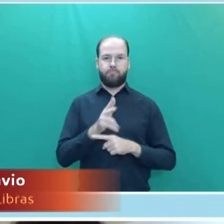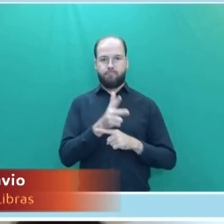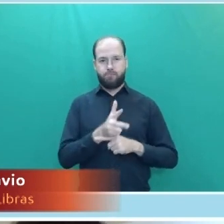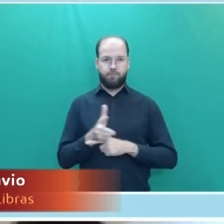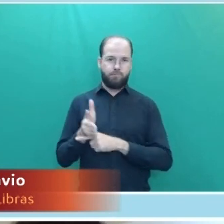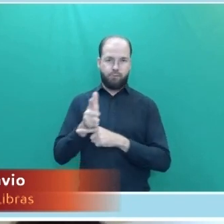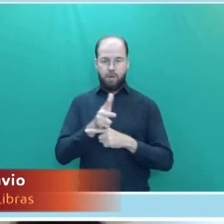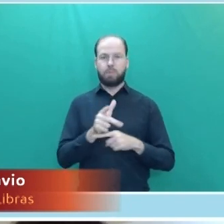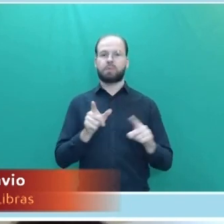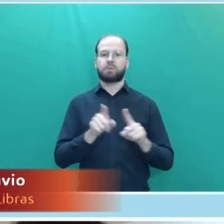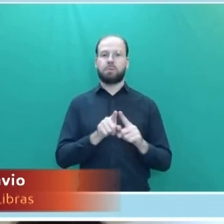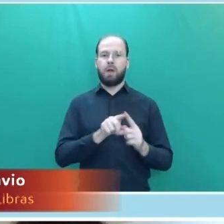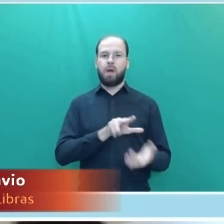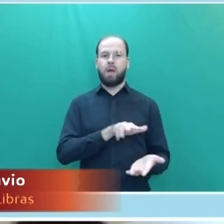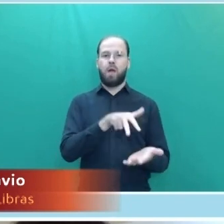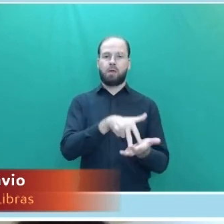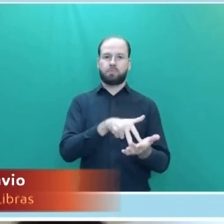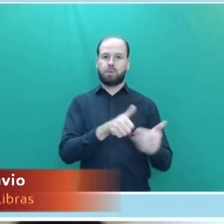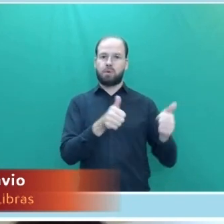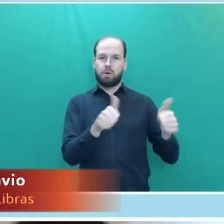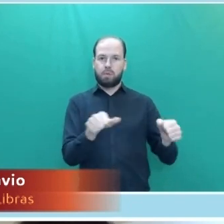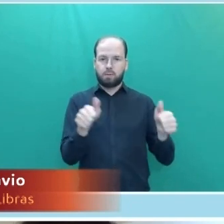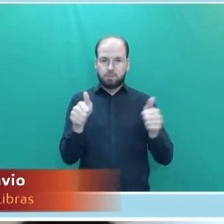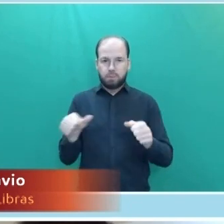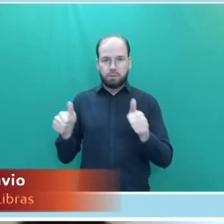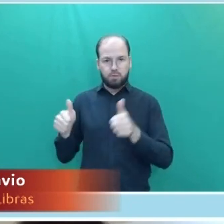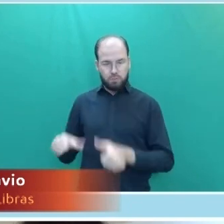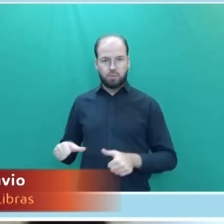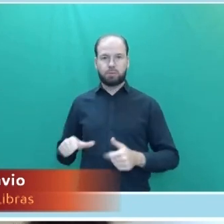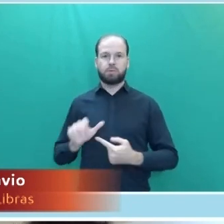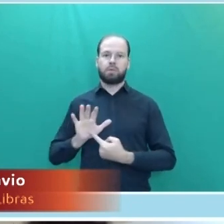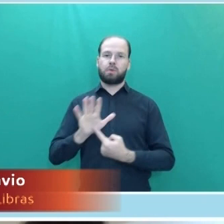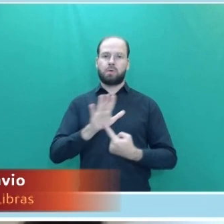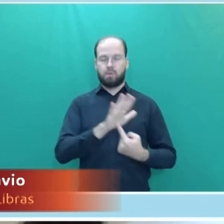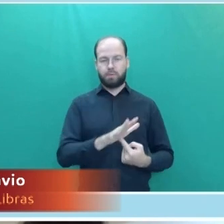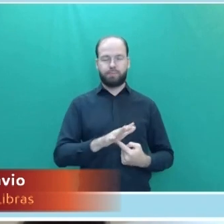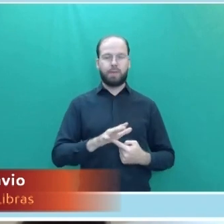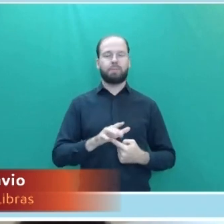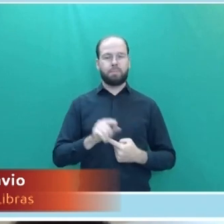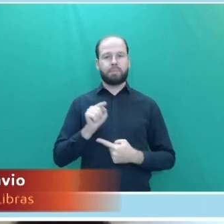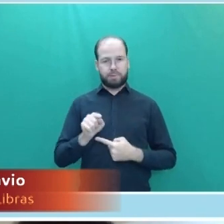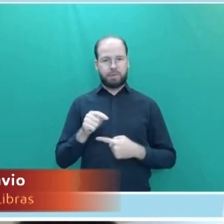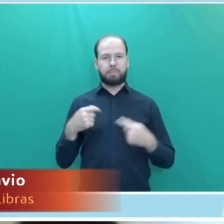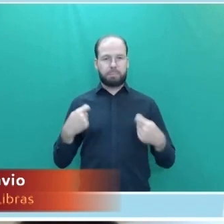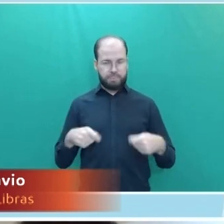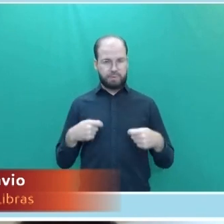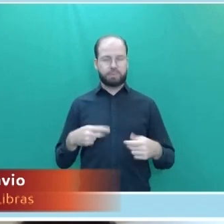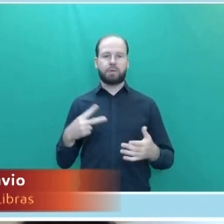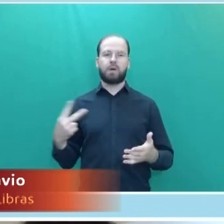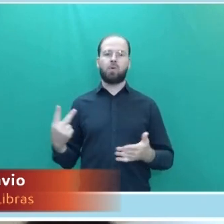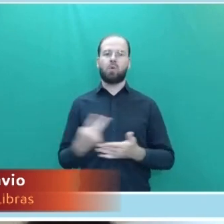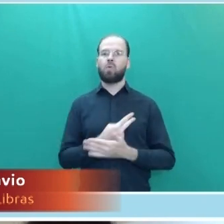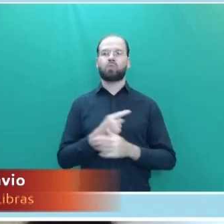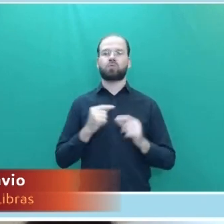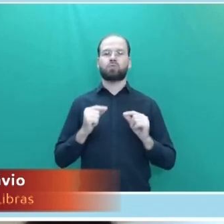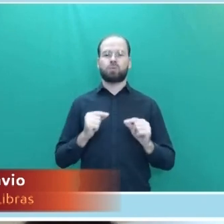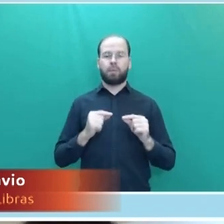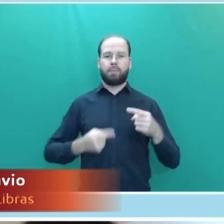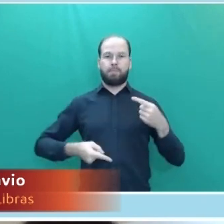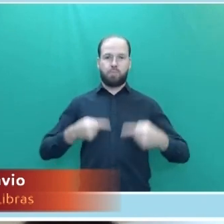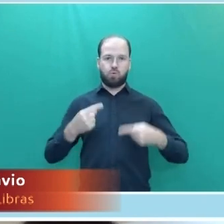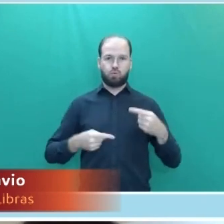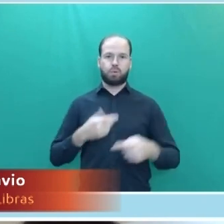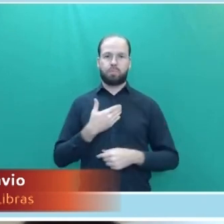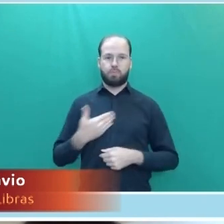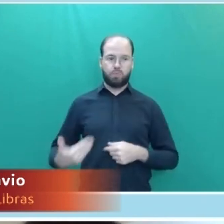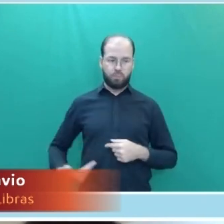nas exposições, das galerias. E isso é preciso, isso acontece com políticas